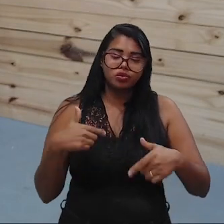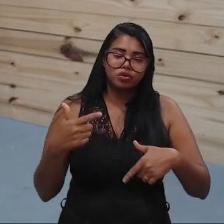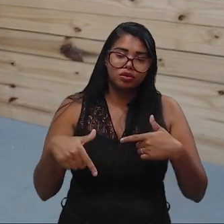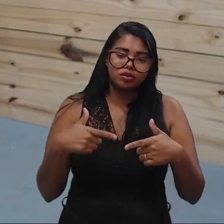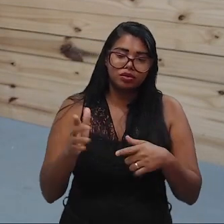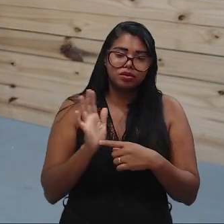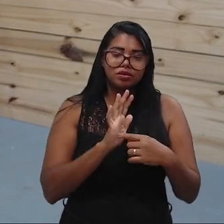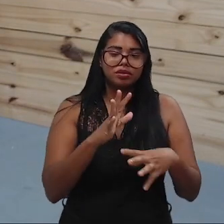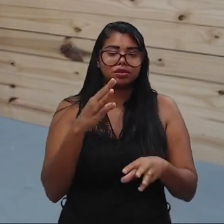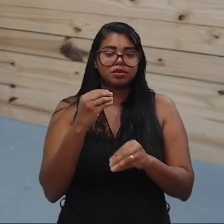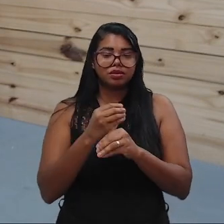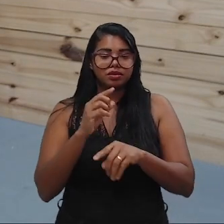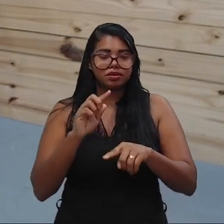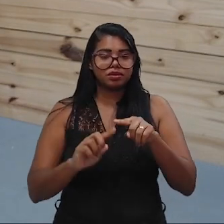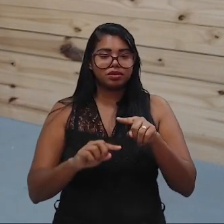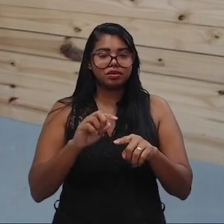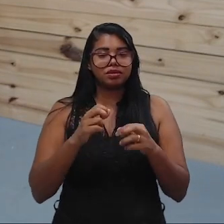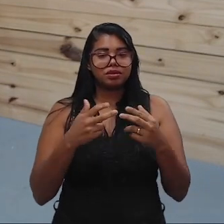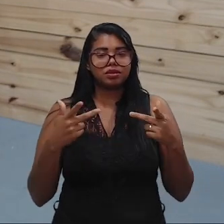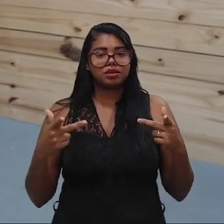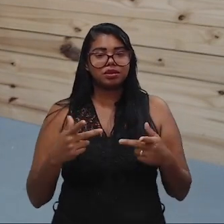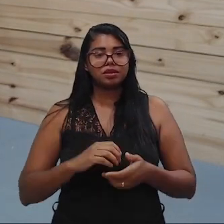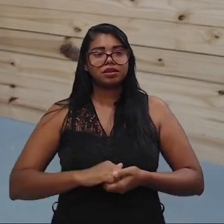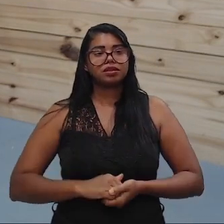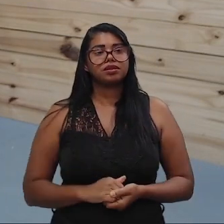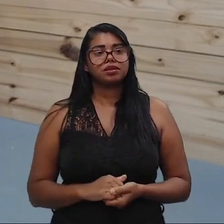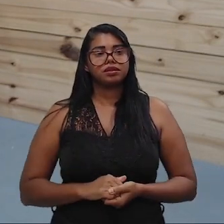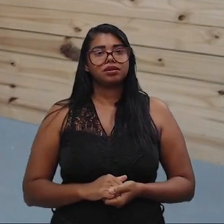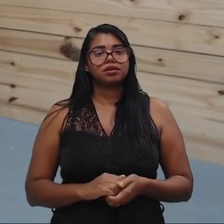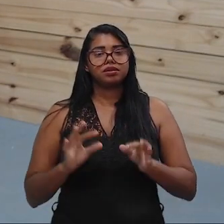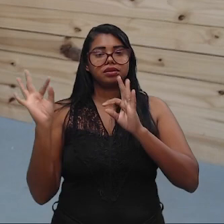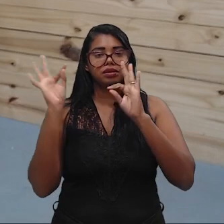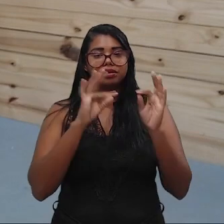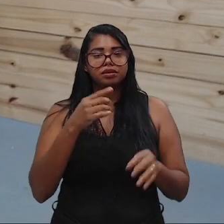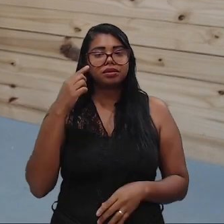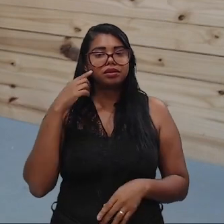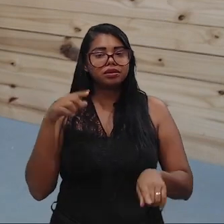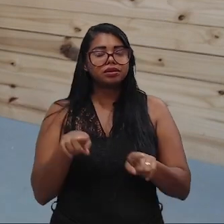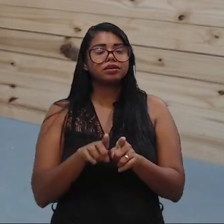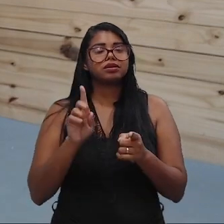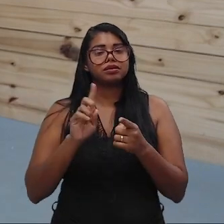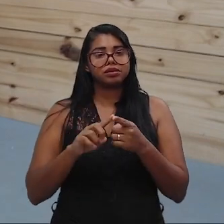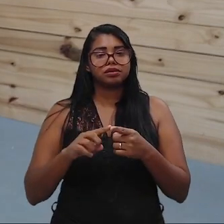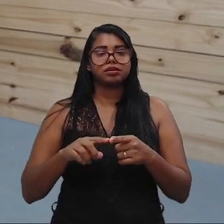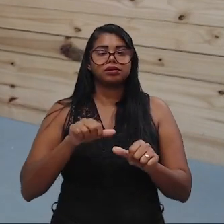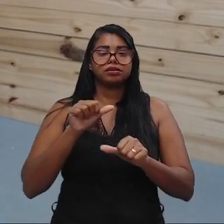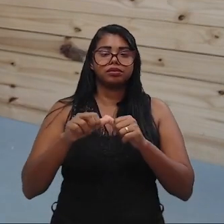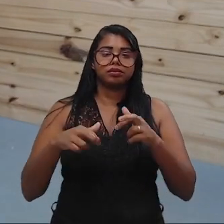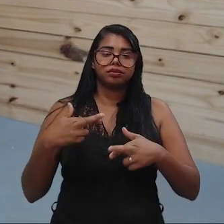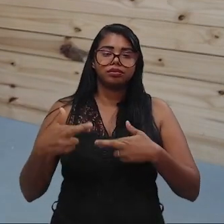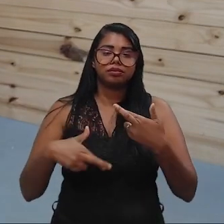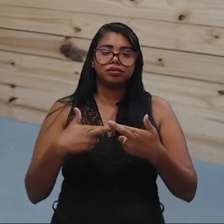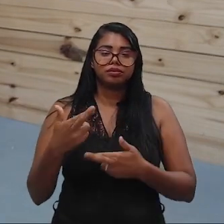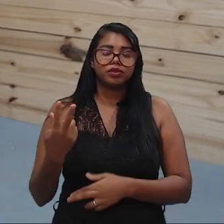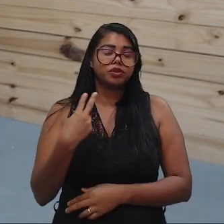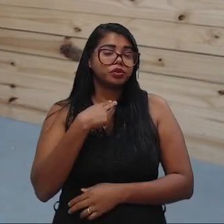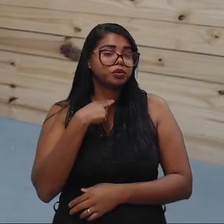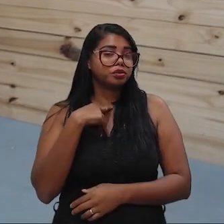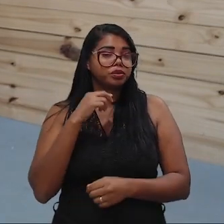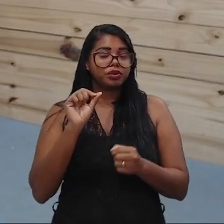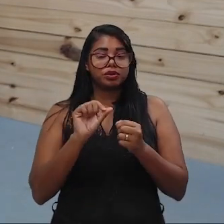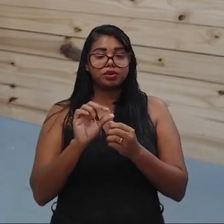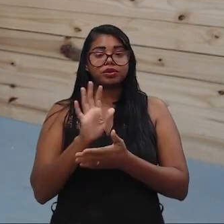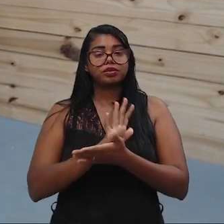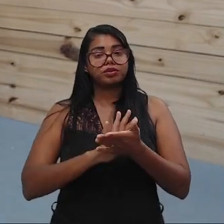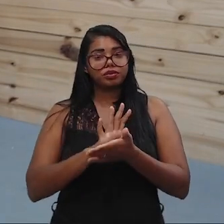esse tipo de material para fazer ali a conservação e a restauração. Isso não quer dizer que você não possa fazer nada.